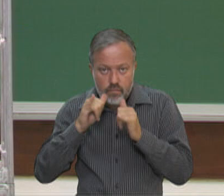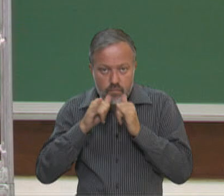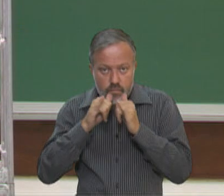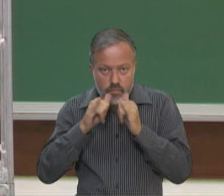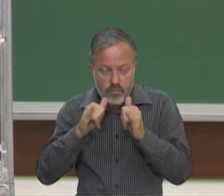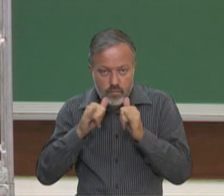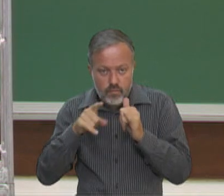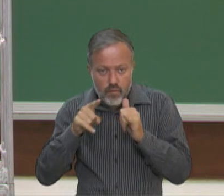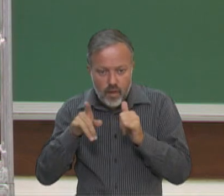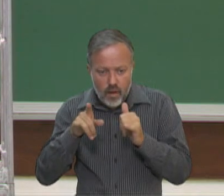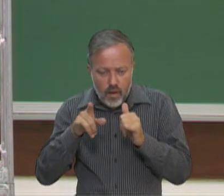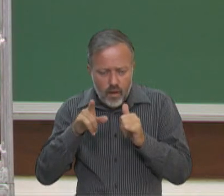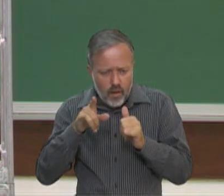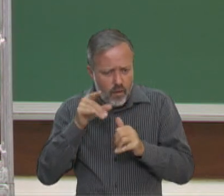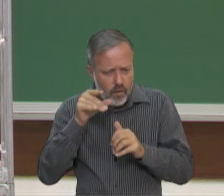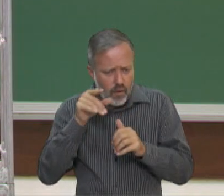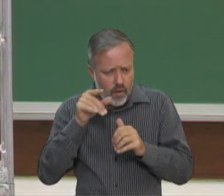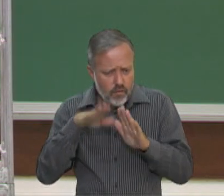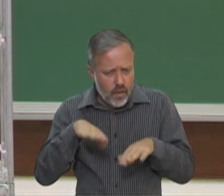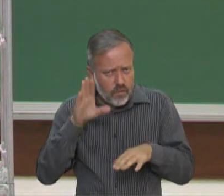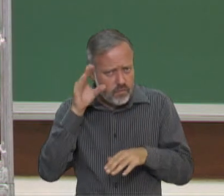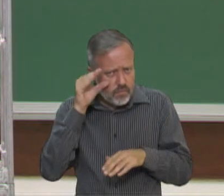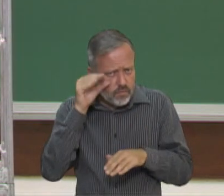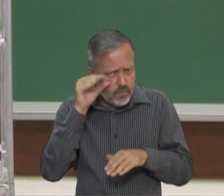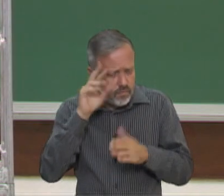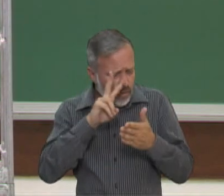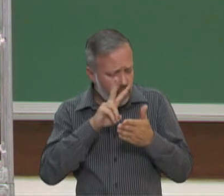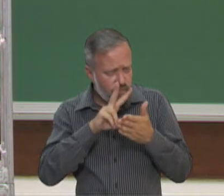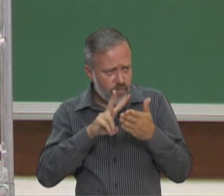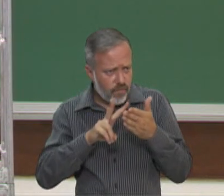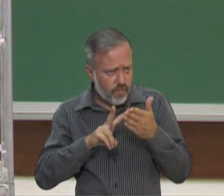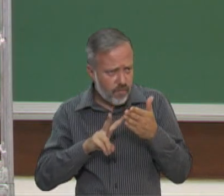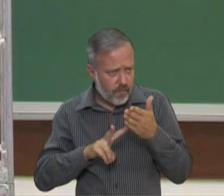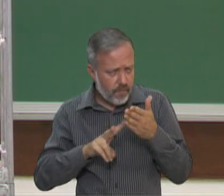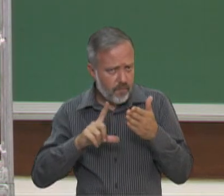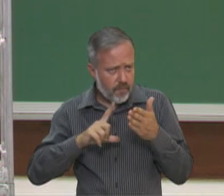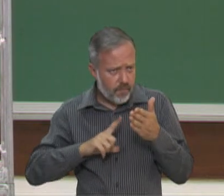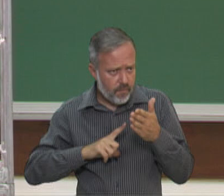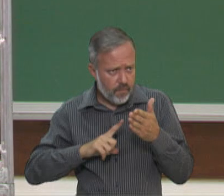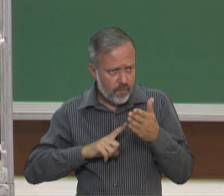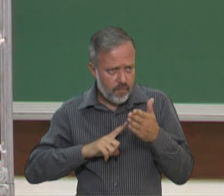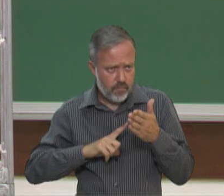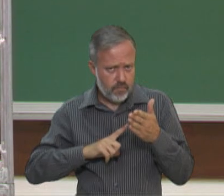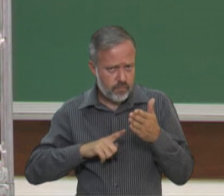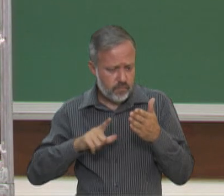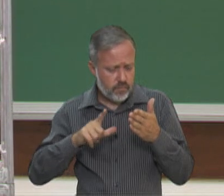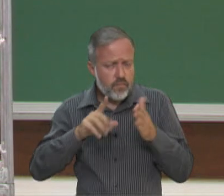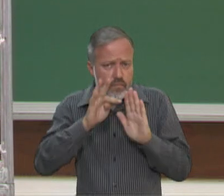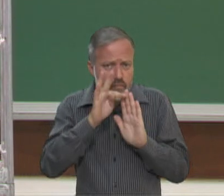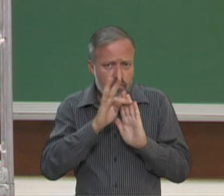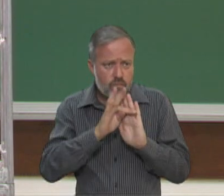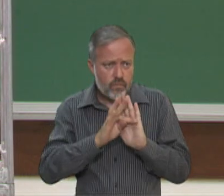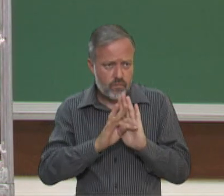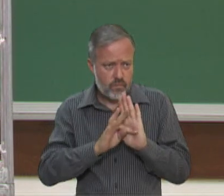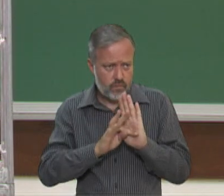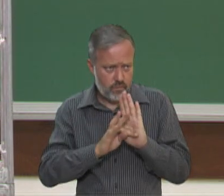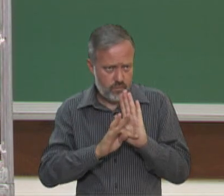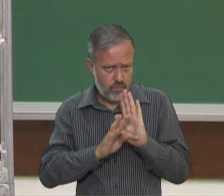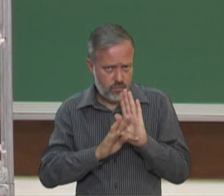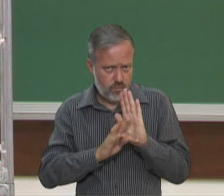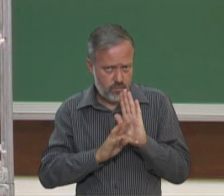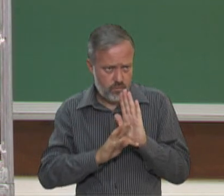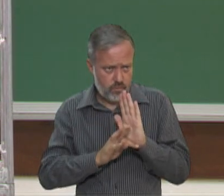para você entrar a notícia. Aí temos, dentro do texto já de